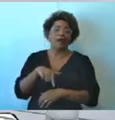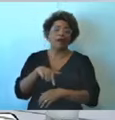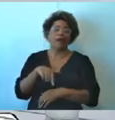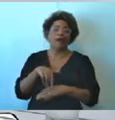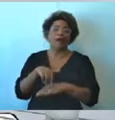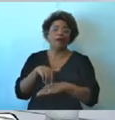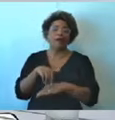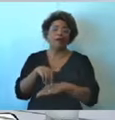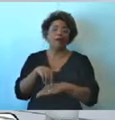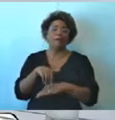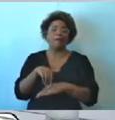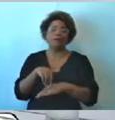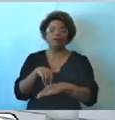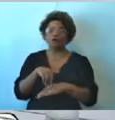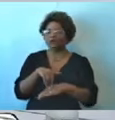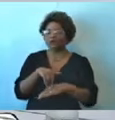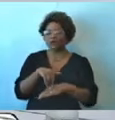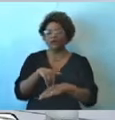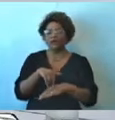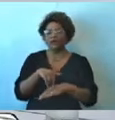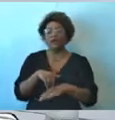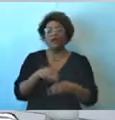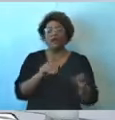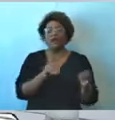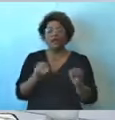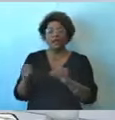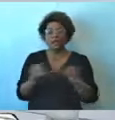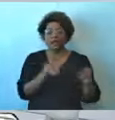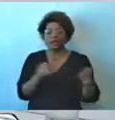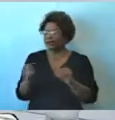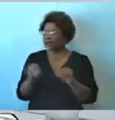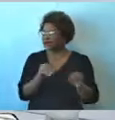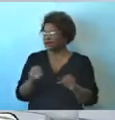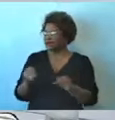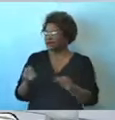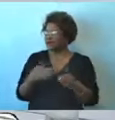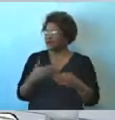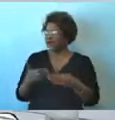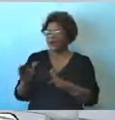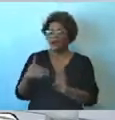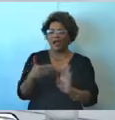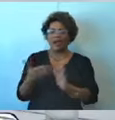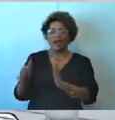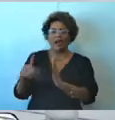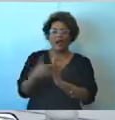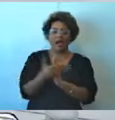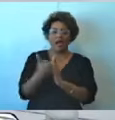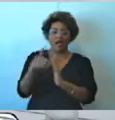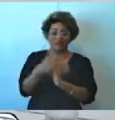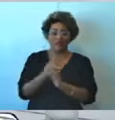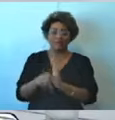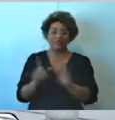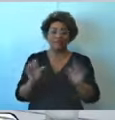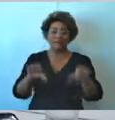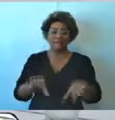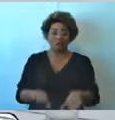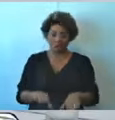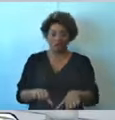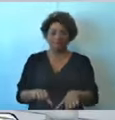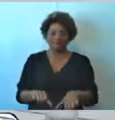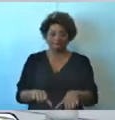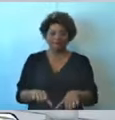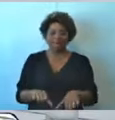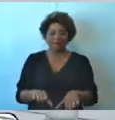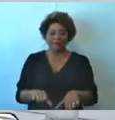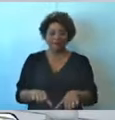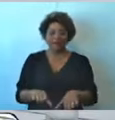motocicleta, né? Porque é isso, a moto é muito mais fluida, muito mais híbrida, assim, a gente consegue ir